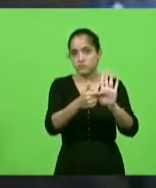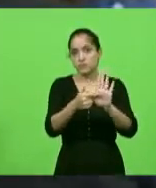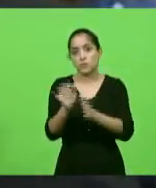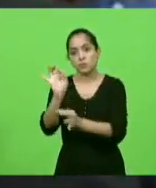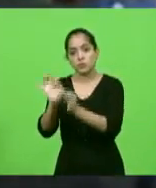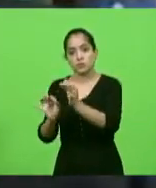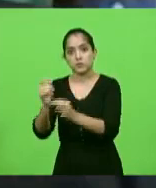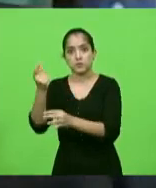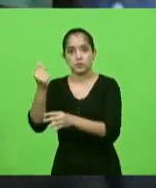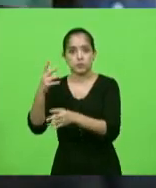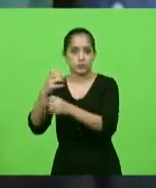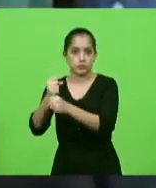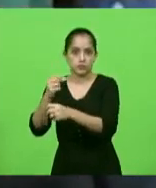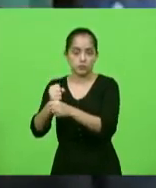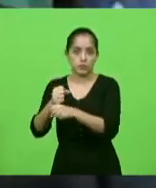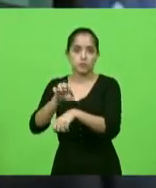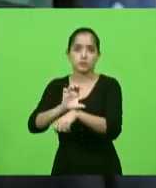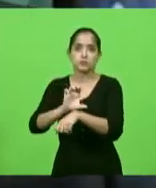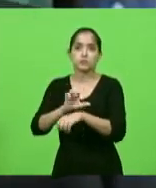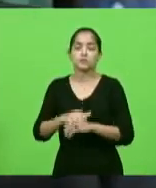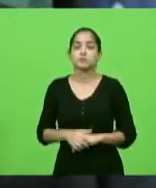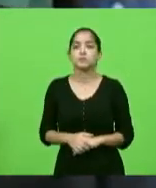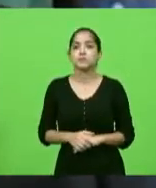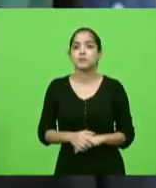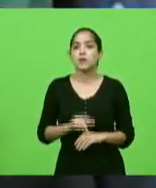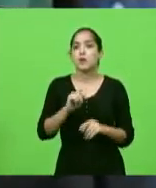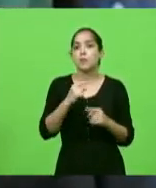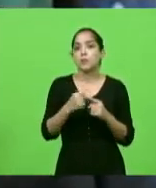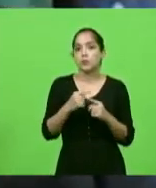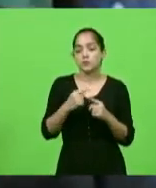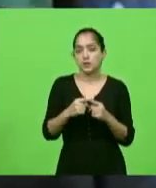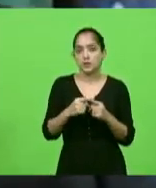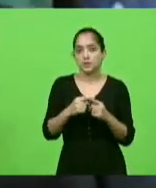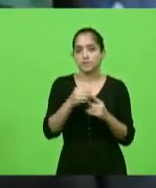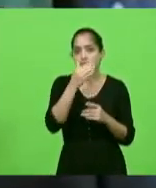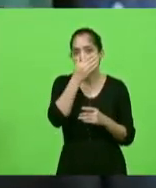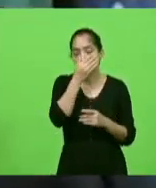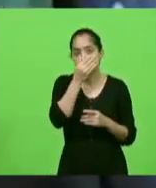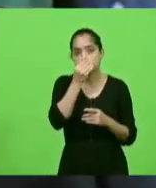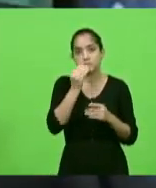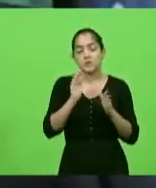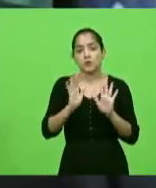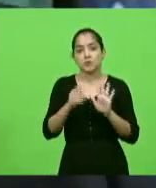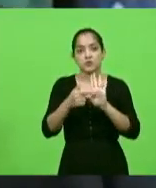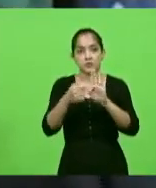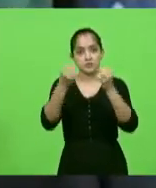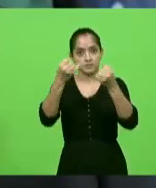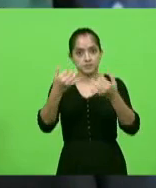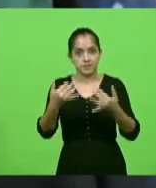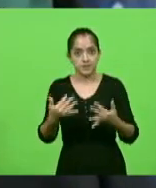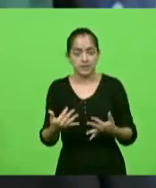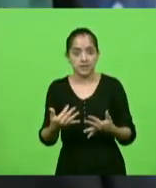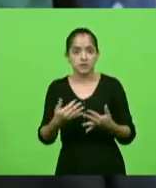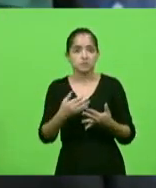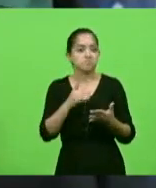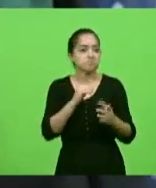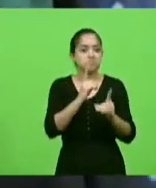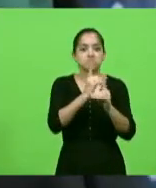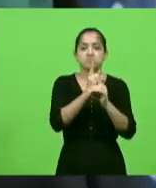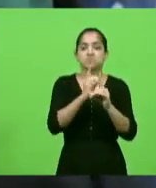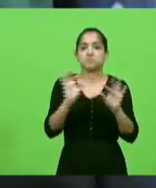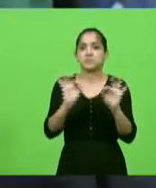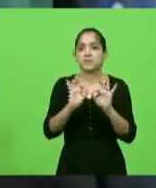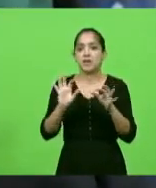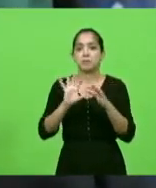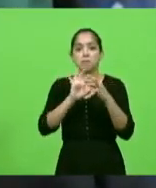parecer do Tribunal de Contas Cristal é isso Porque conforme já exposto não foi encontrada nenhuma